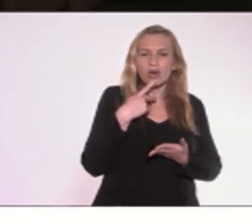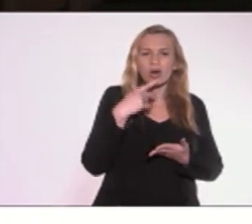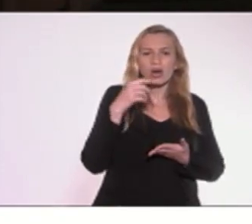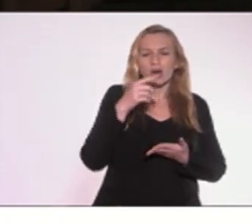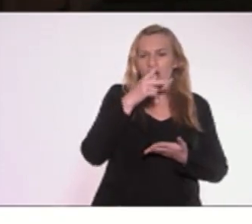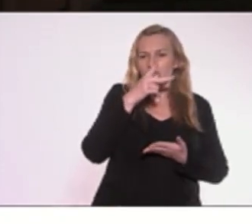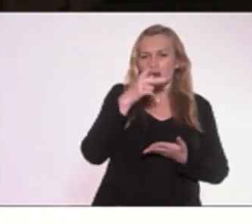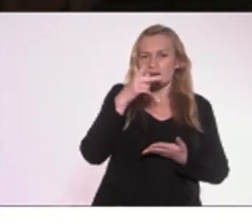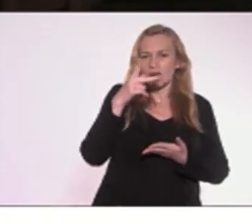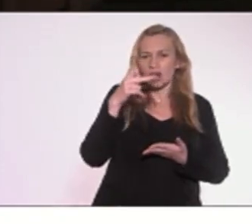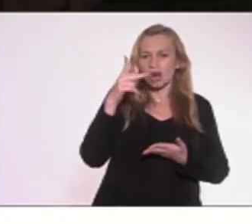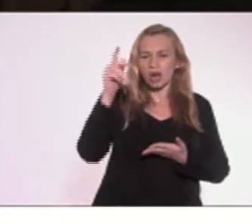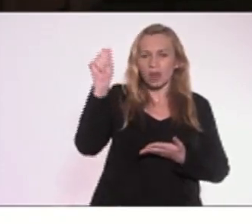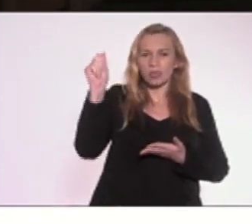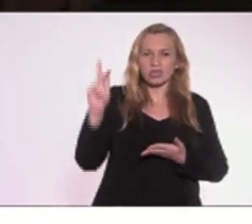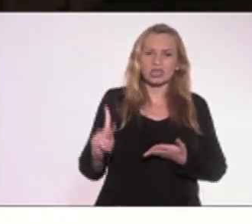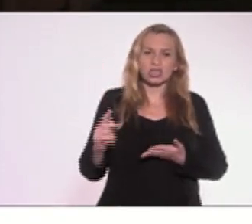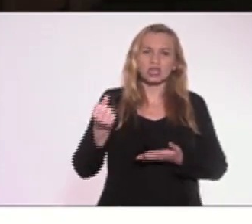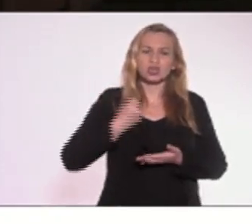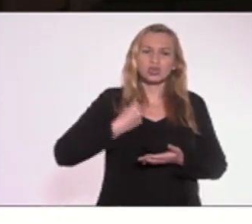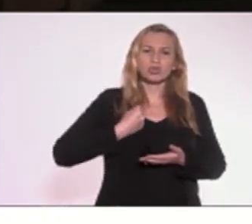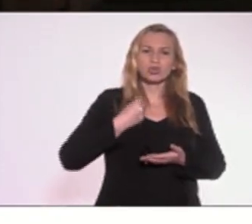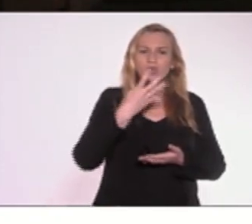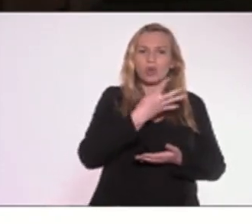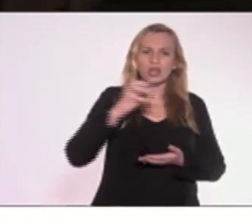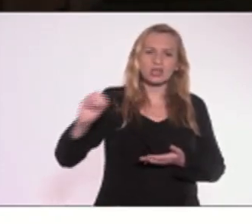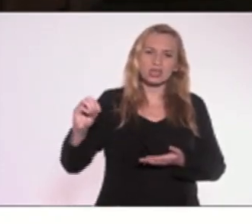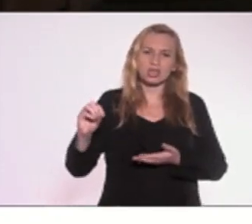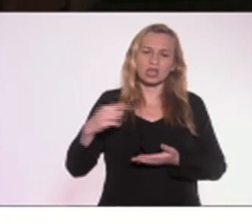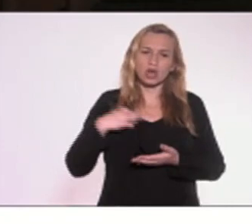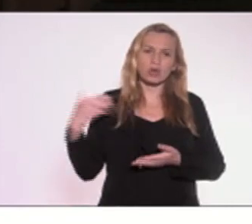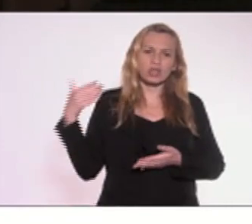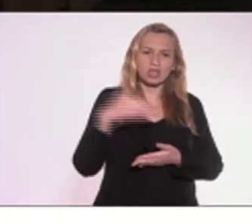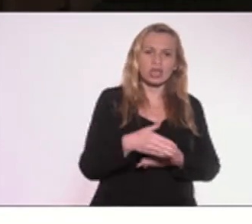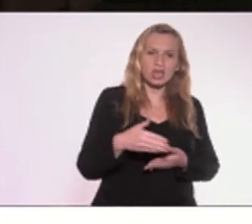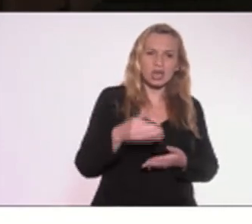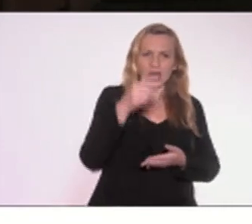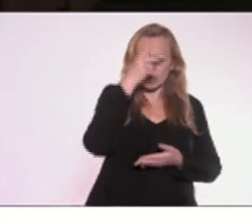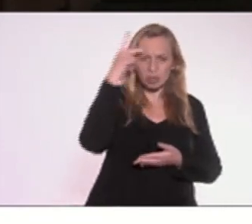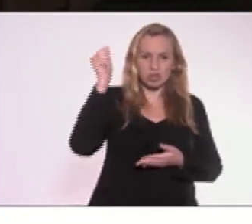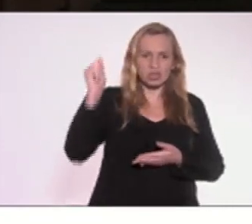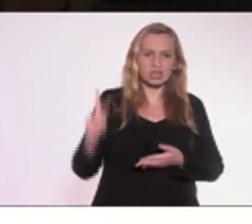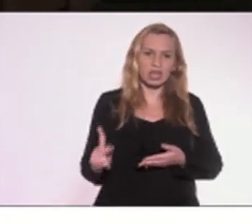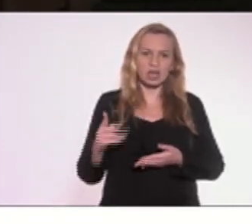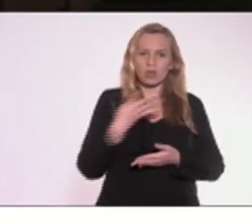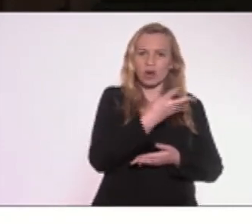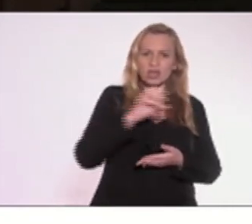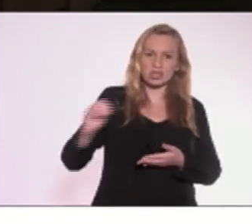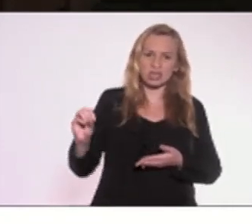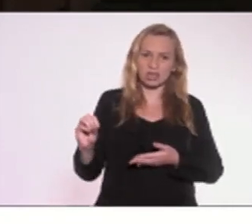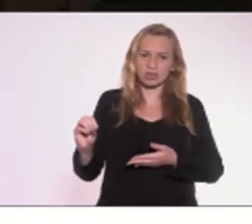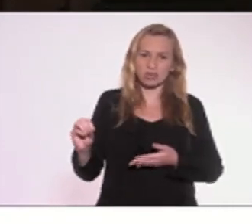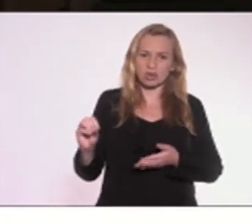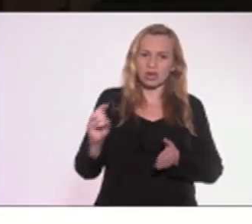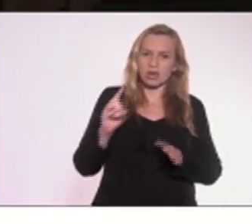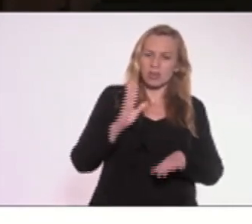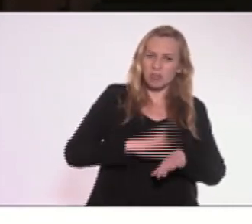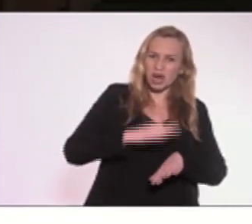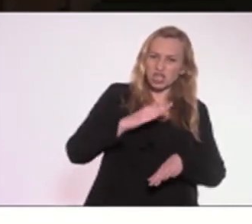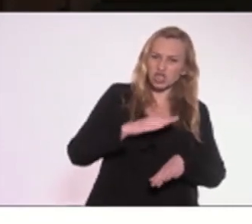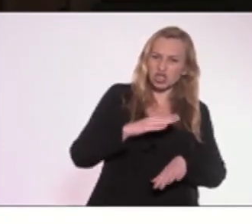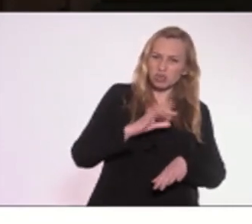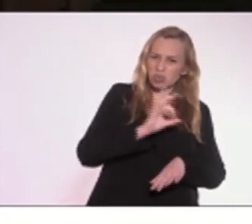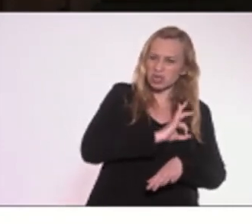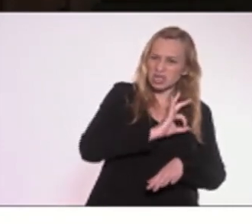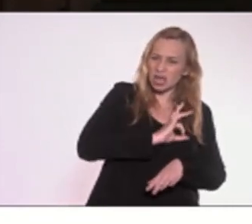aposentadoria de número 400. Ou seja, desde que eu entrei, já se aposentaram 400. Então, mais policiais não é, menos. Um